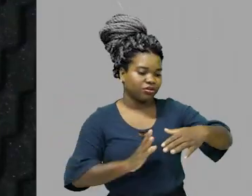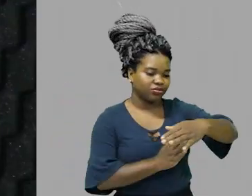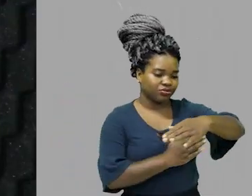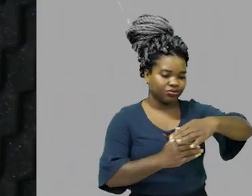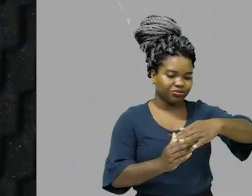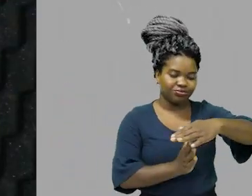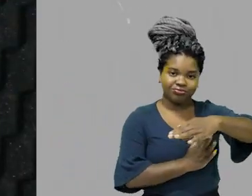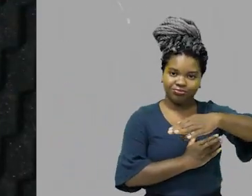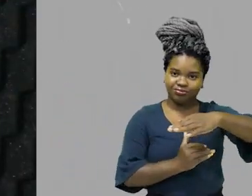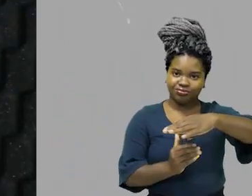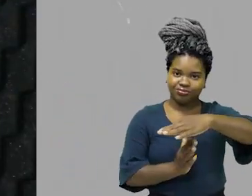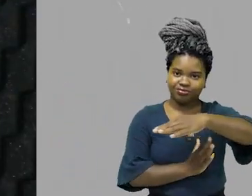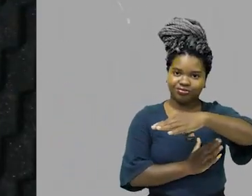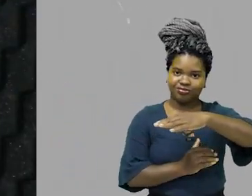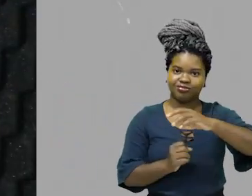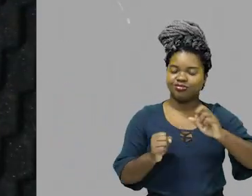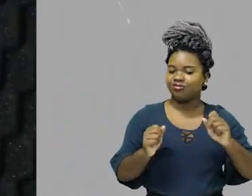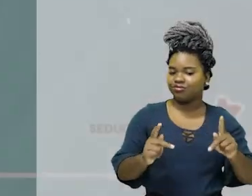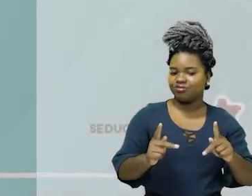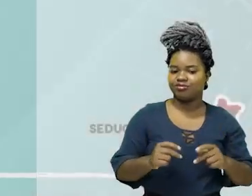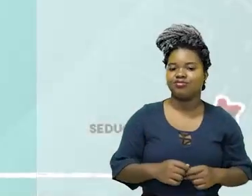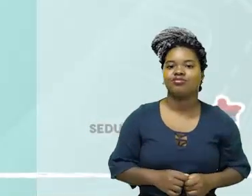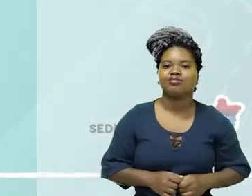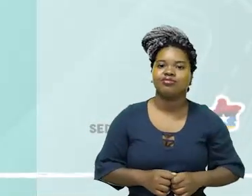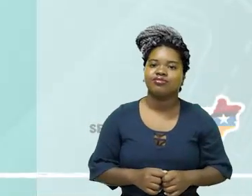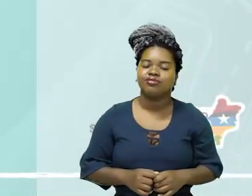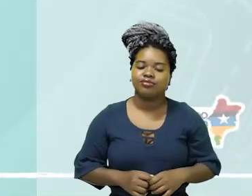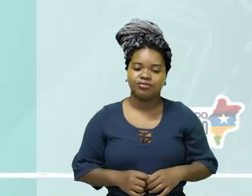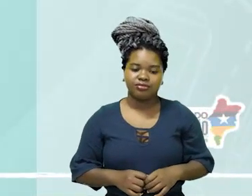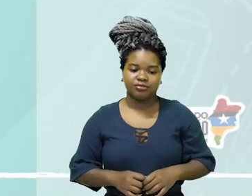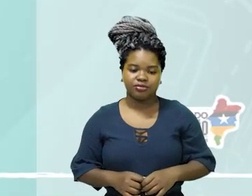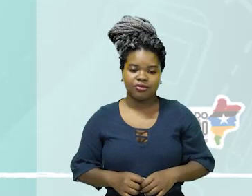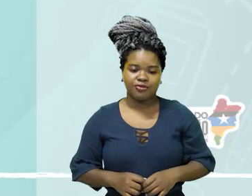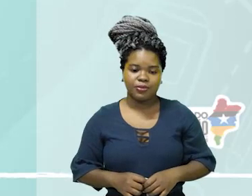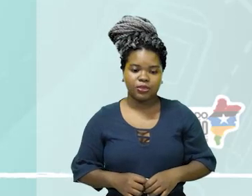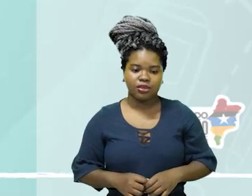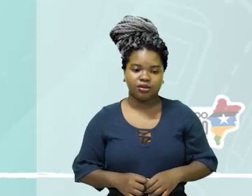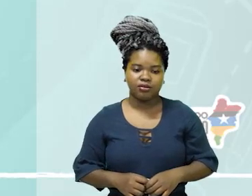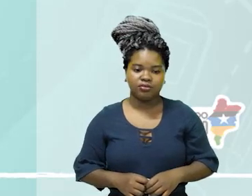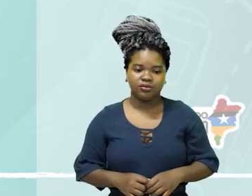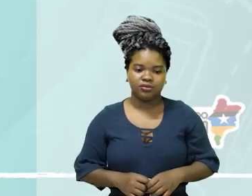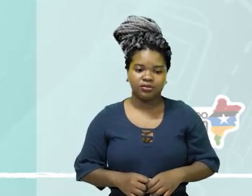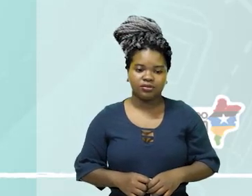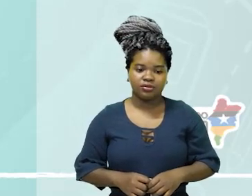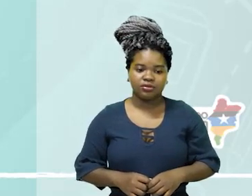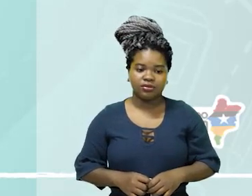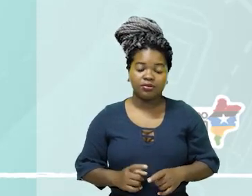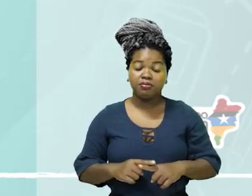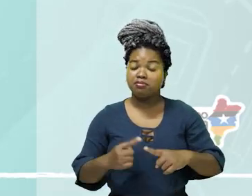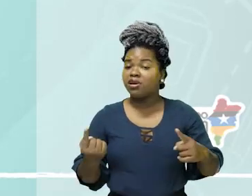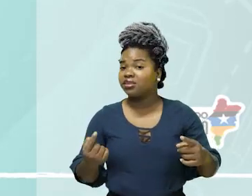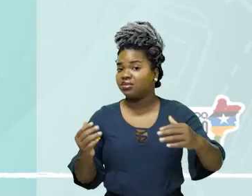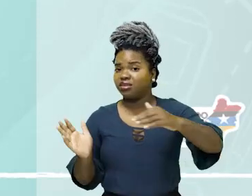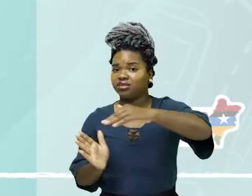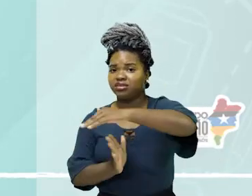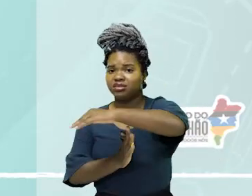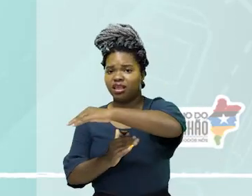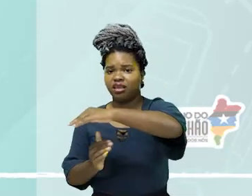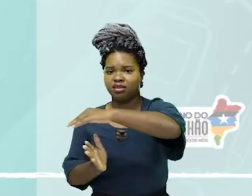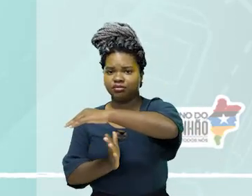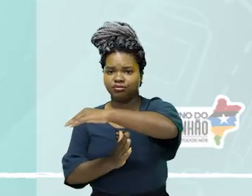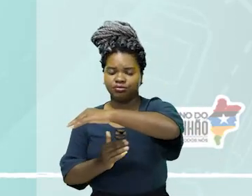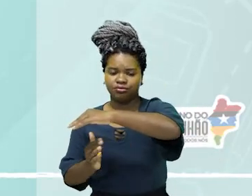características que as algas e as plantas têm em comum. Agora, no caso das algas, pessoal, as